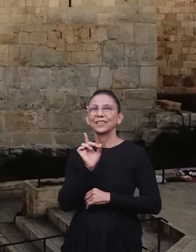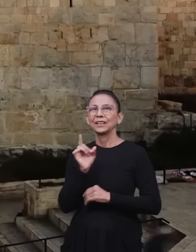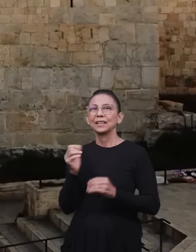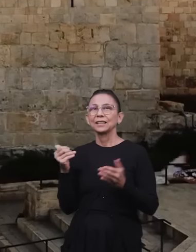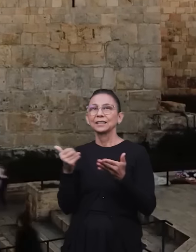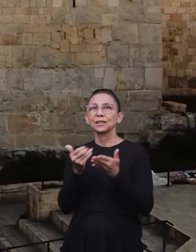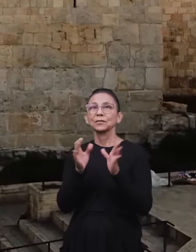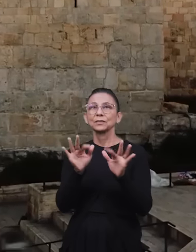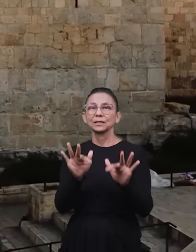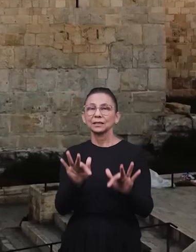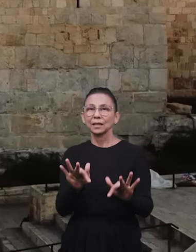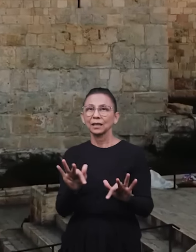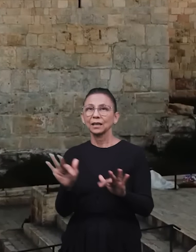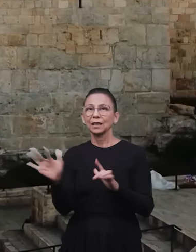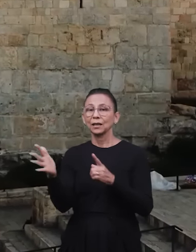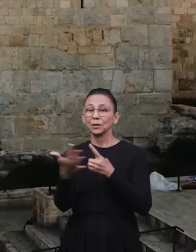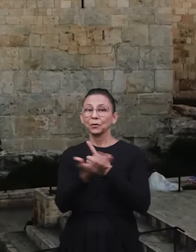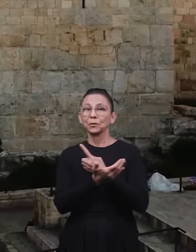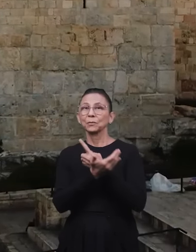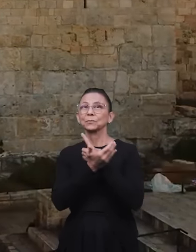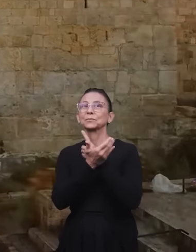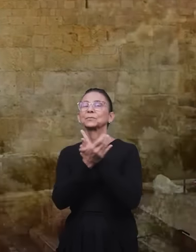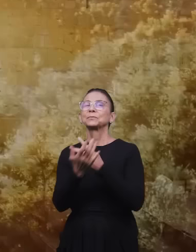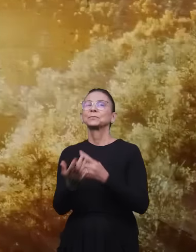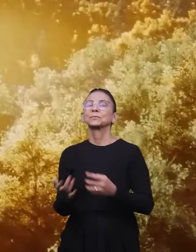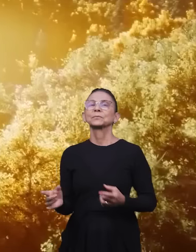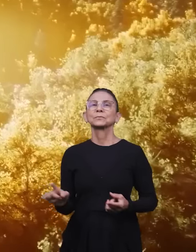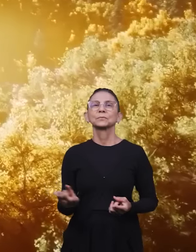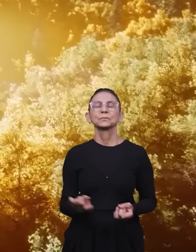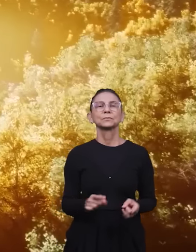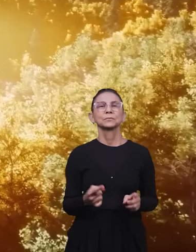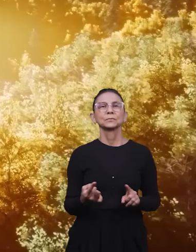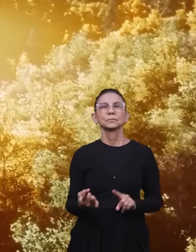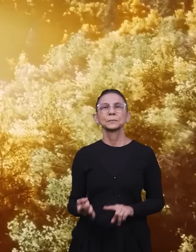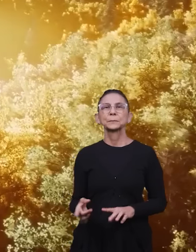desde agora até o final.